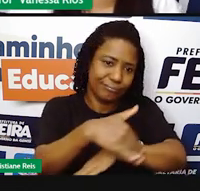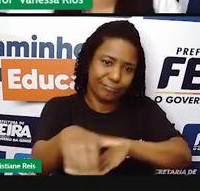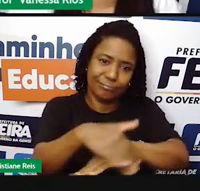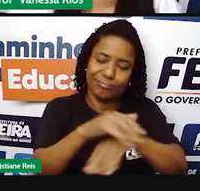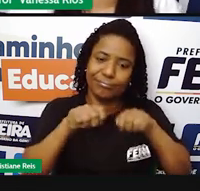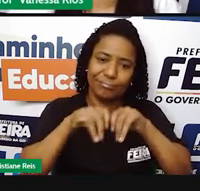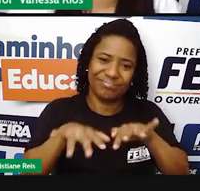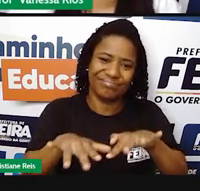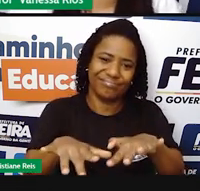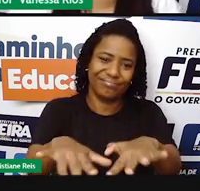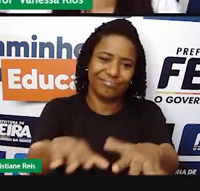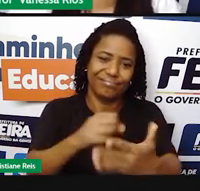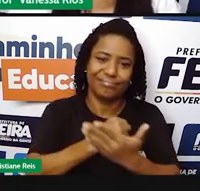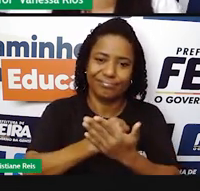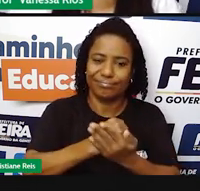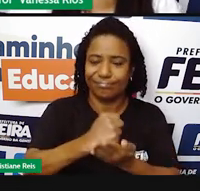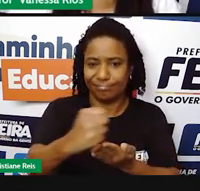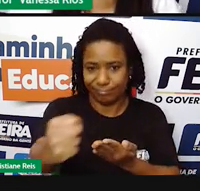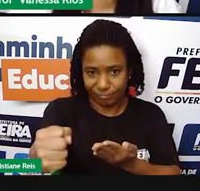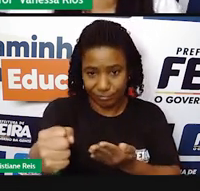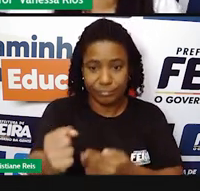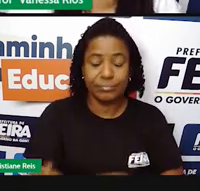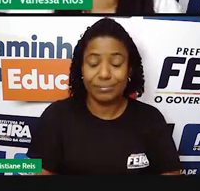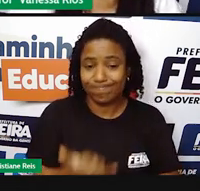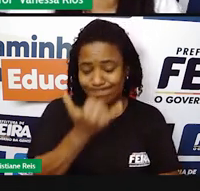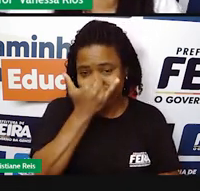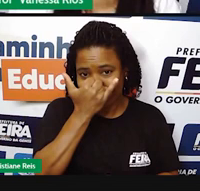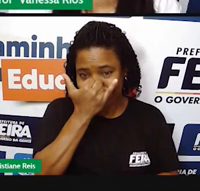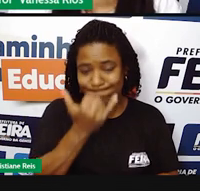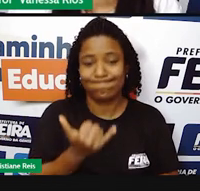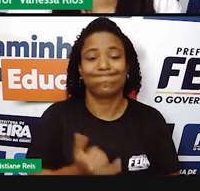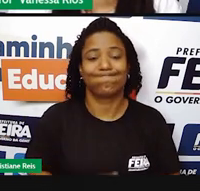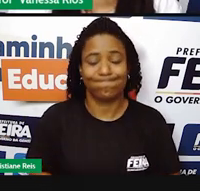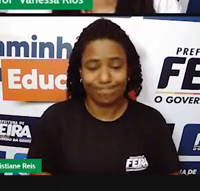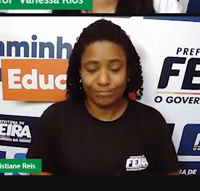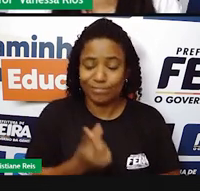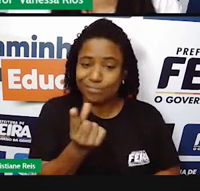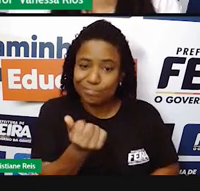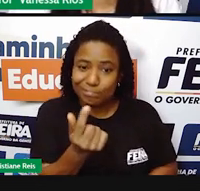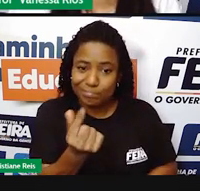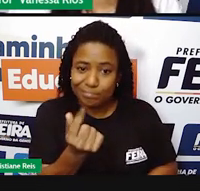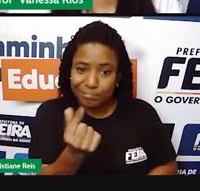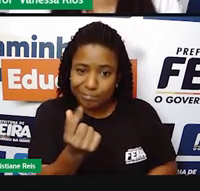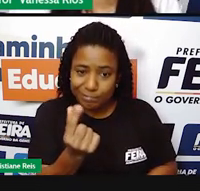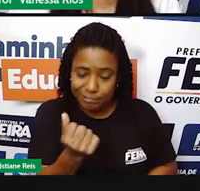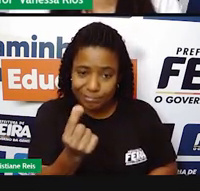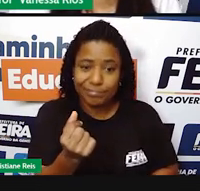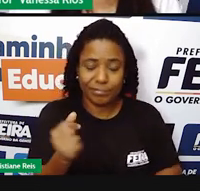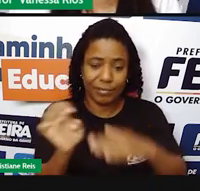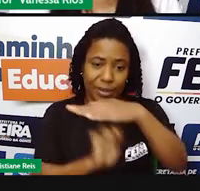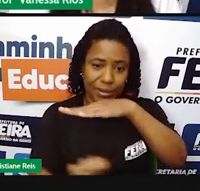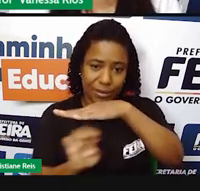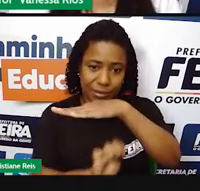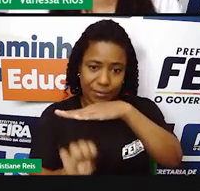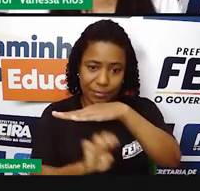para ser utilizada. Isso causa aí um prejuízo muito grande, não só para as empresas, né, que cuidam ali, mas